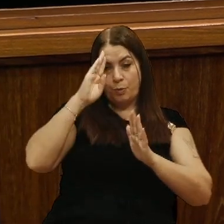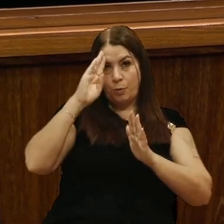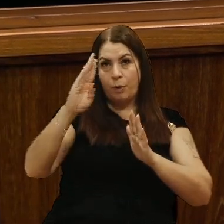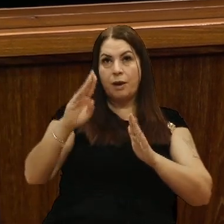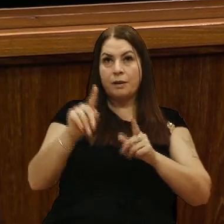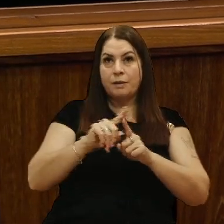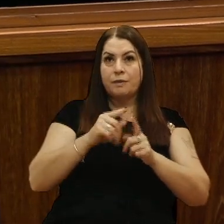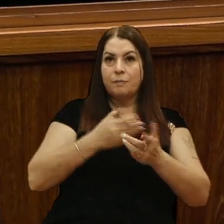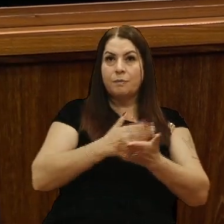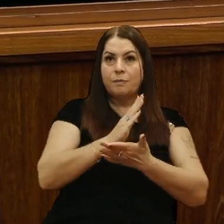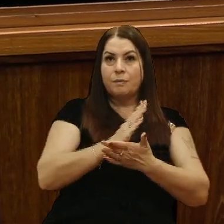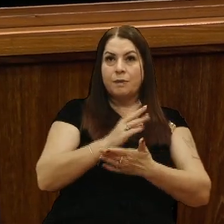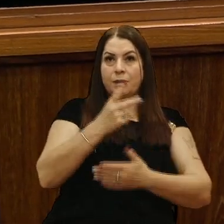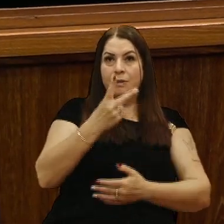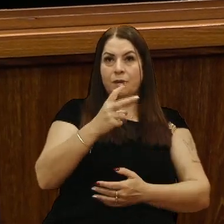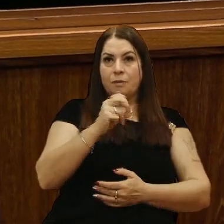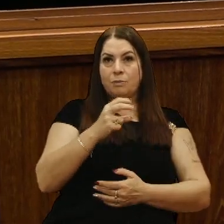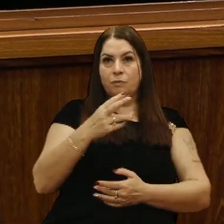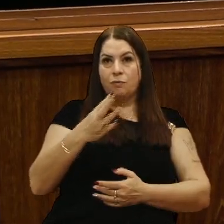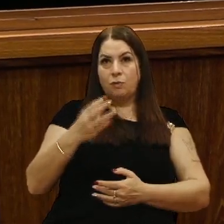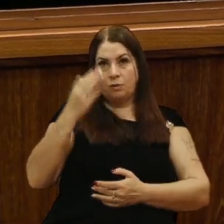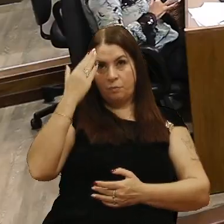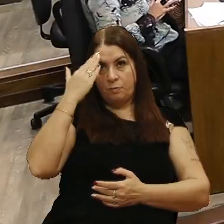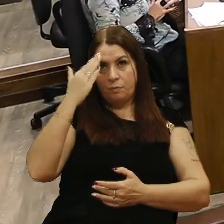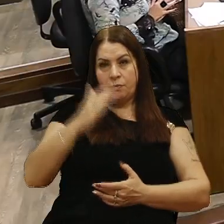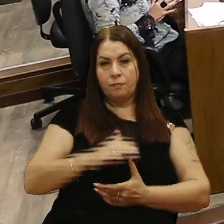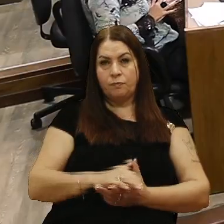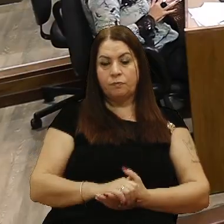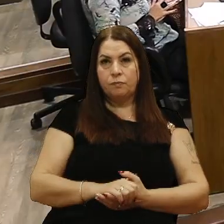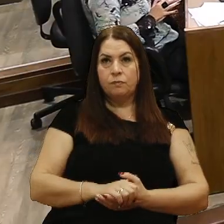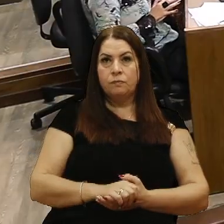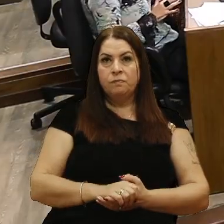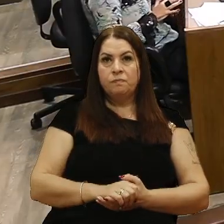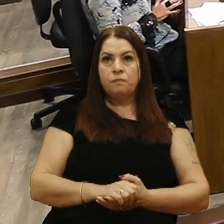que foram aprovados lá em 2024. Muito obrigada. Próxima inscrita, vereadora.